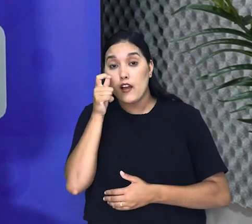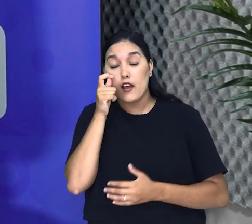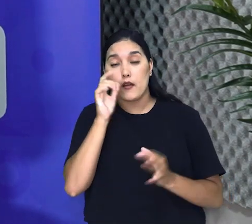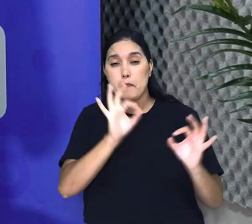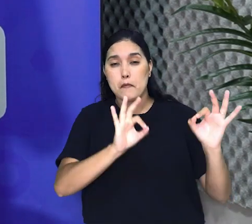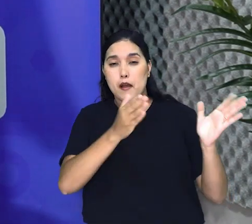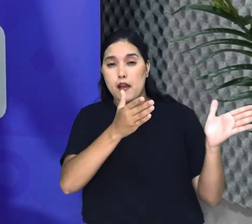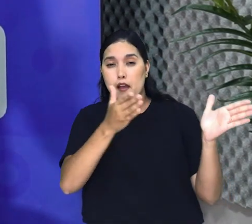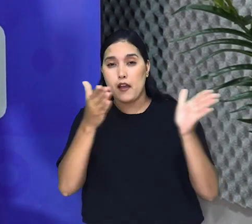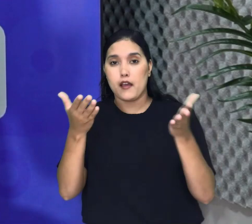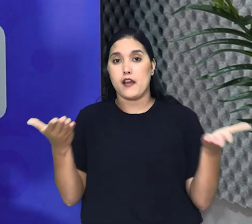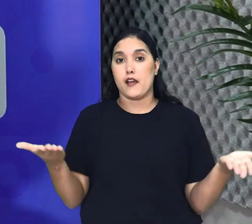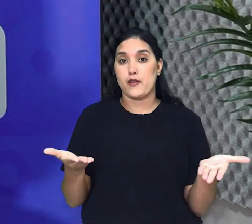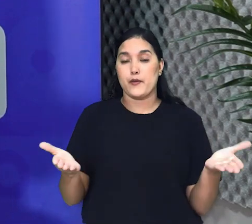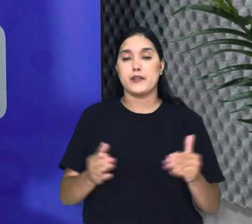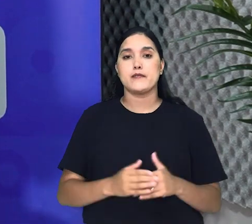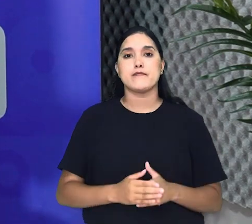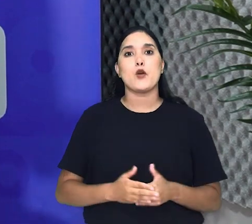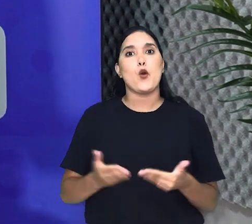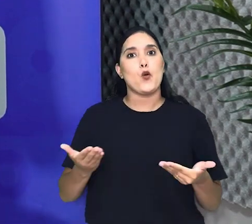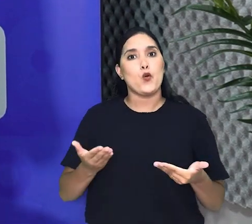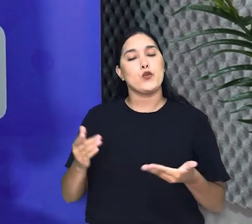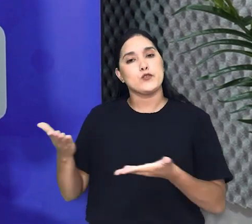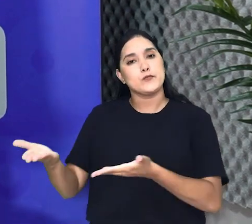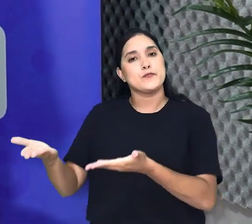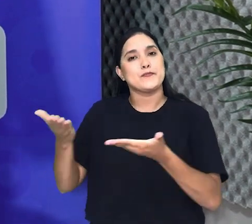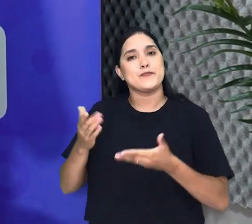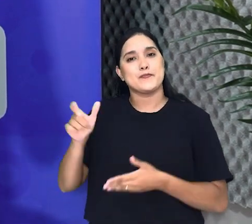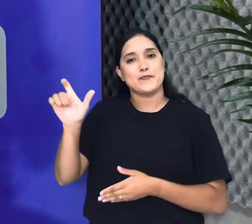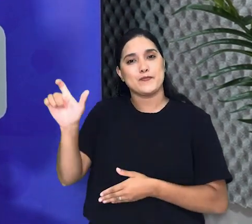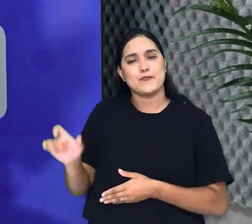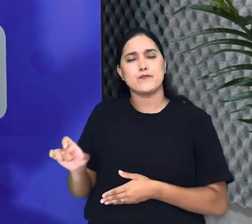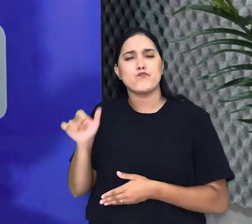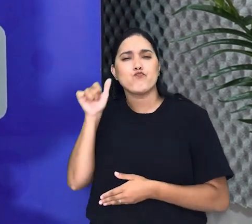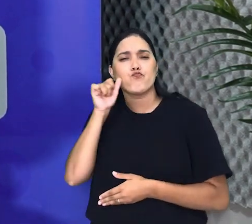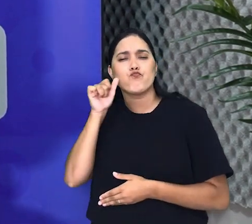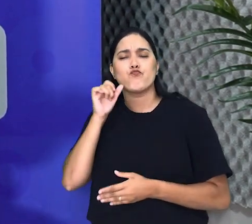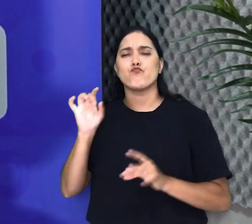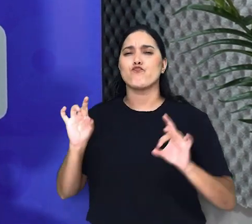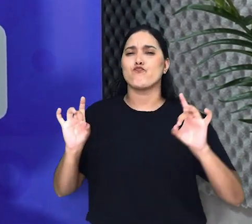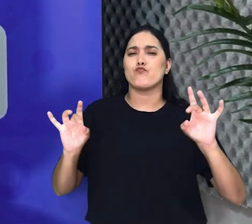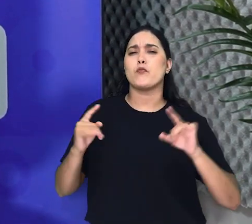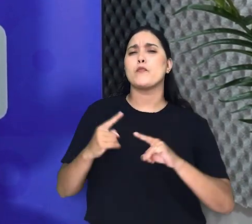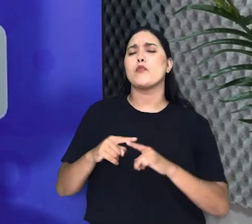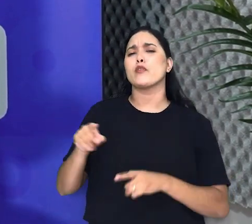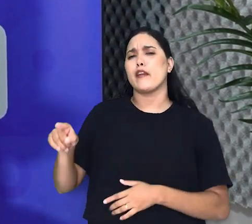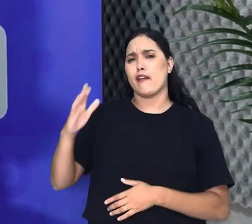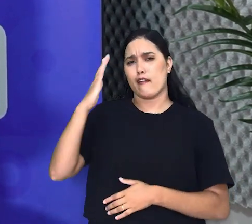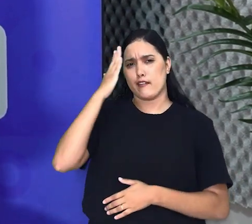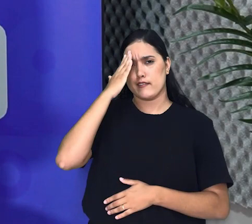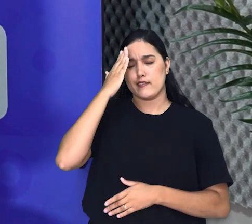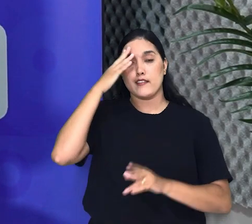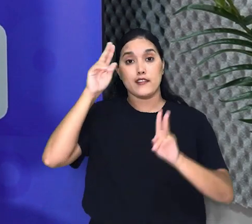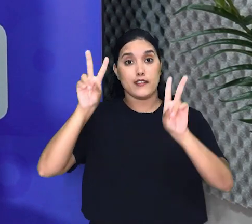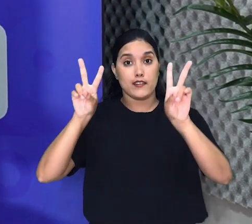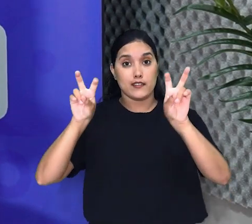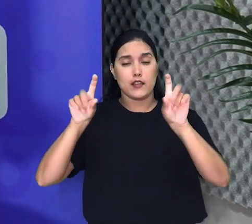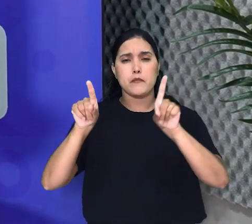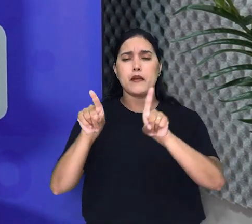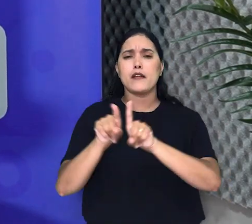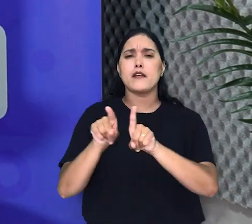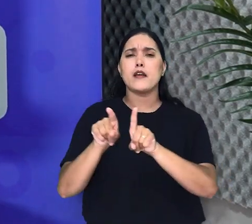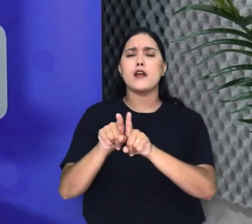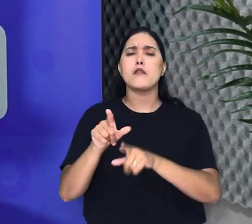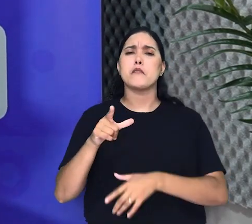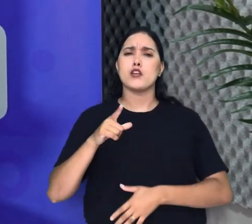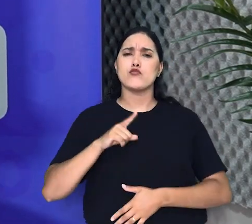porque ela, além de entender do tema, ela carrega todo um significado sobre essa causa, e eu quero te convidar a